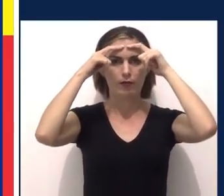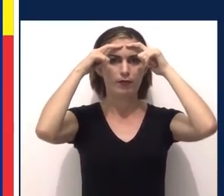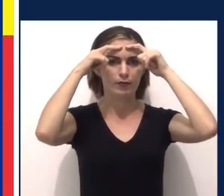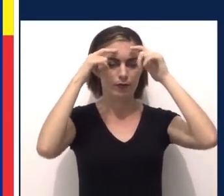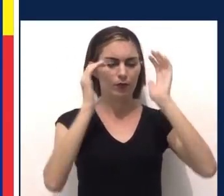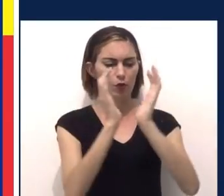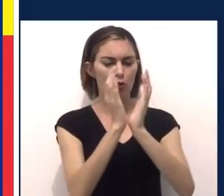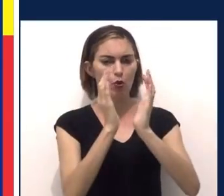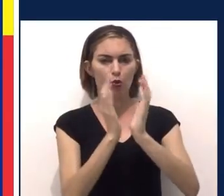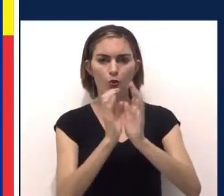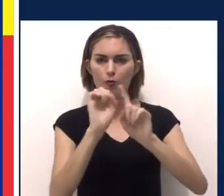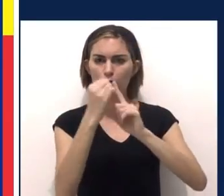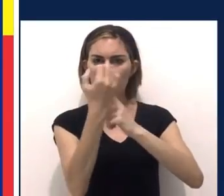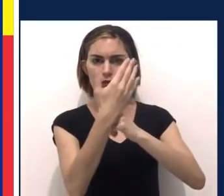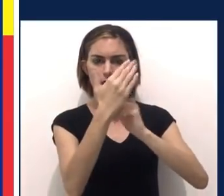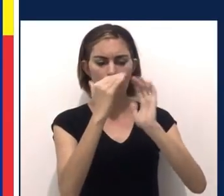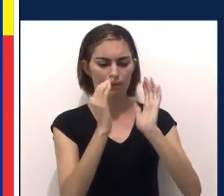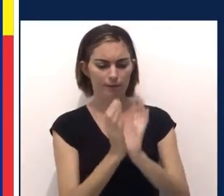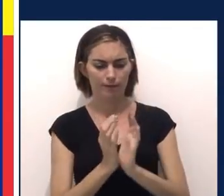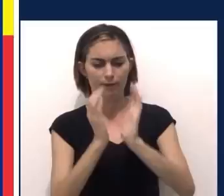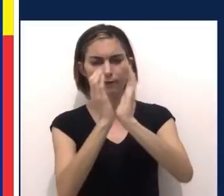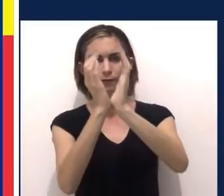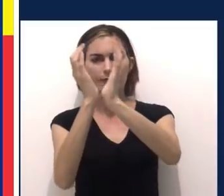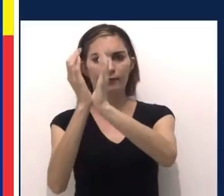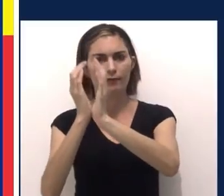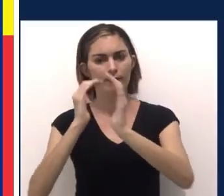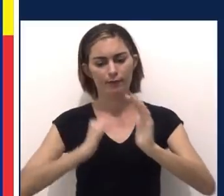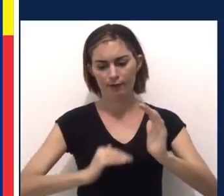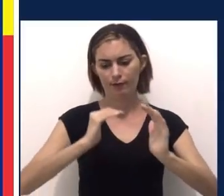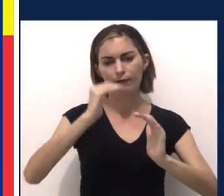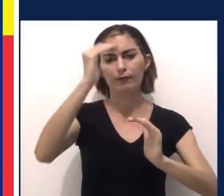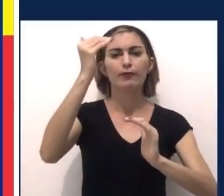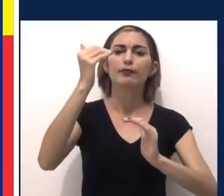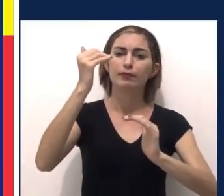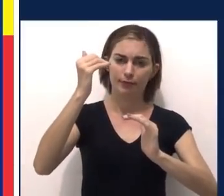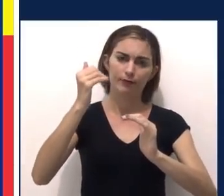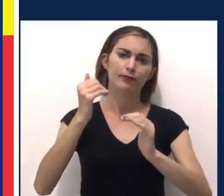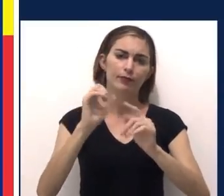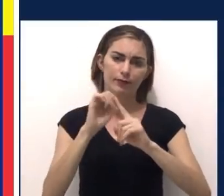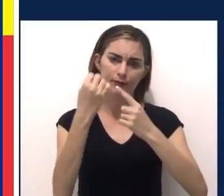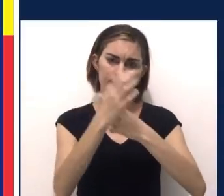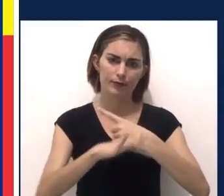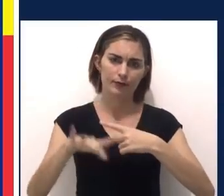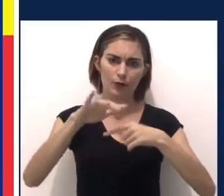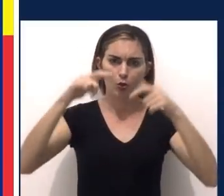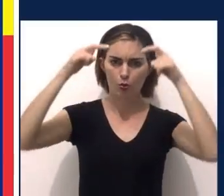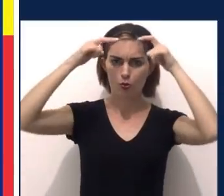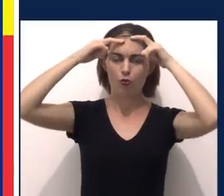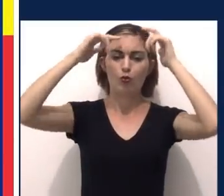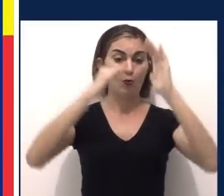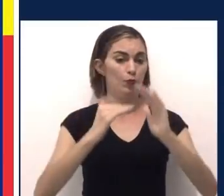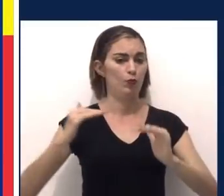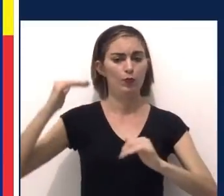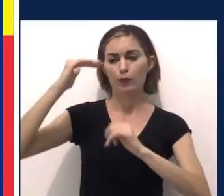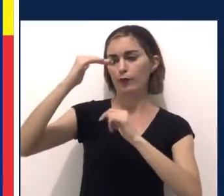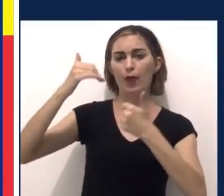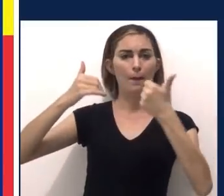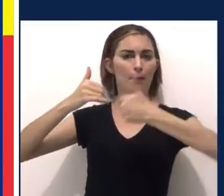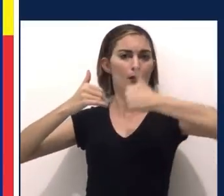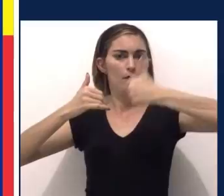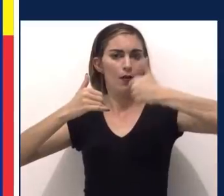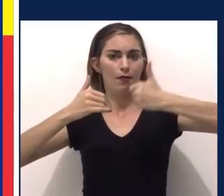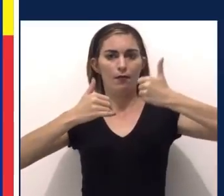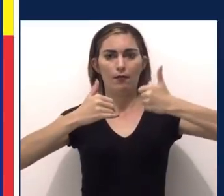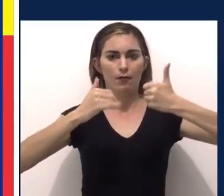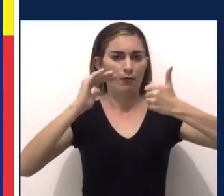acima das classes sociais. Produto da complexa o quê? Situação social. Então, o soberano estaria acima de